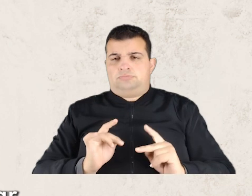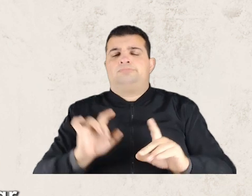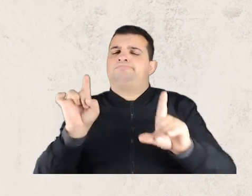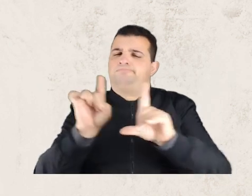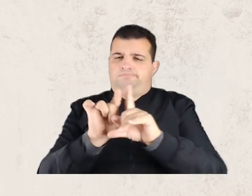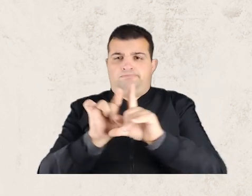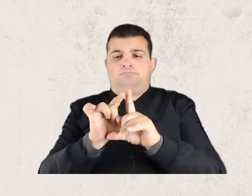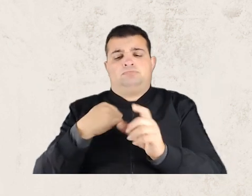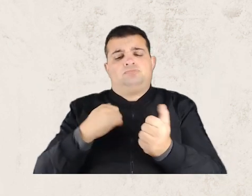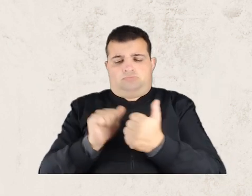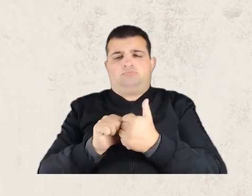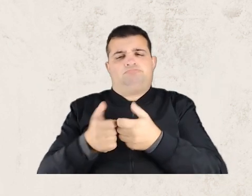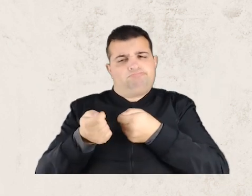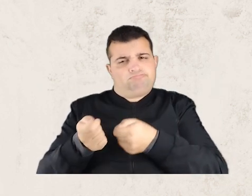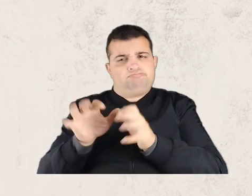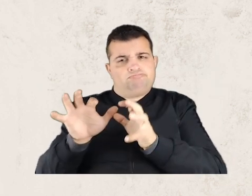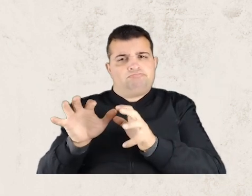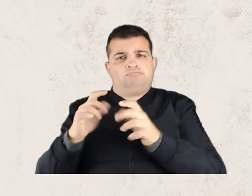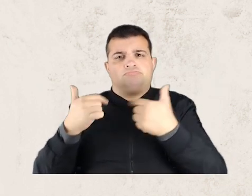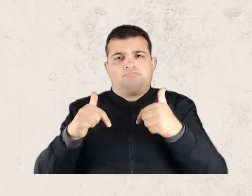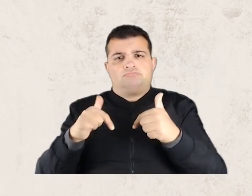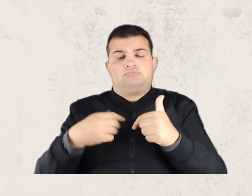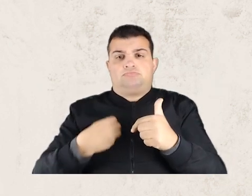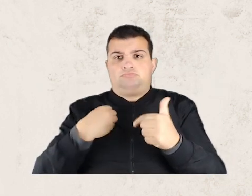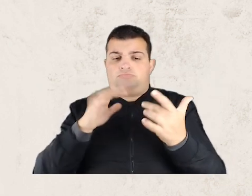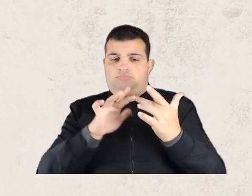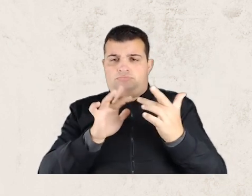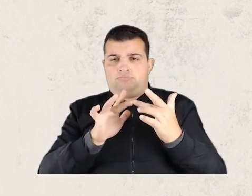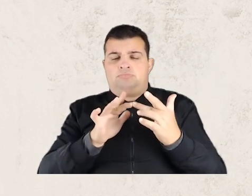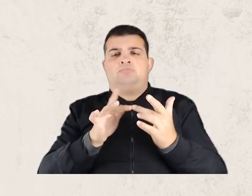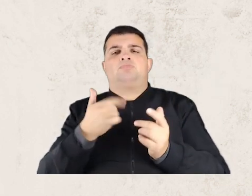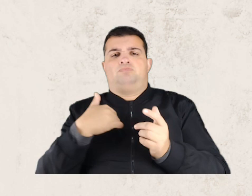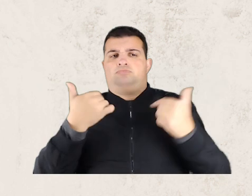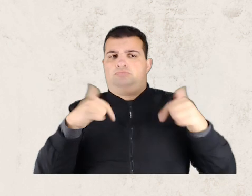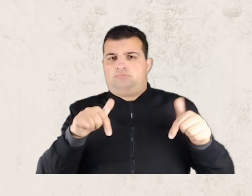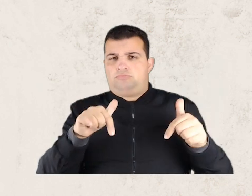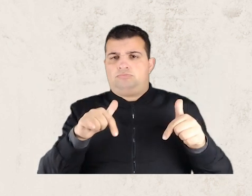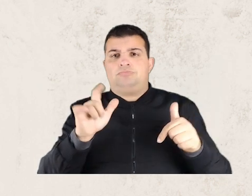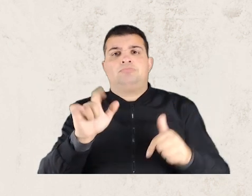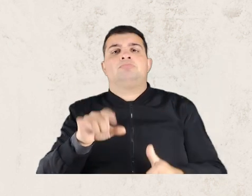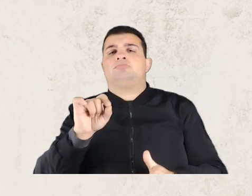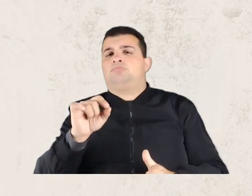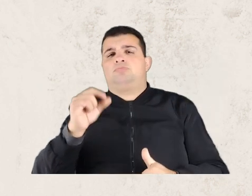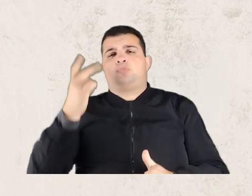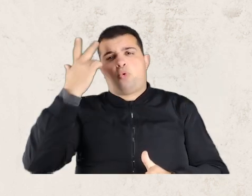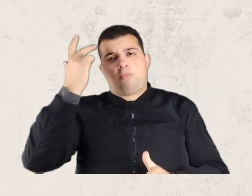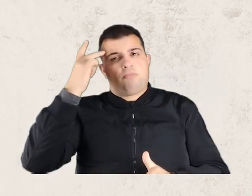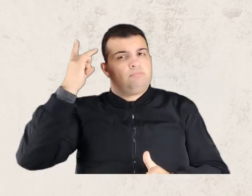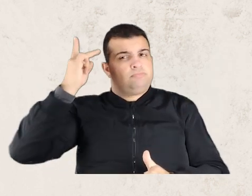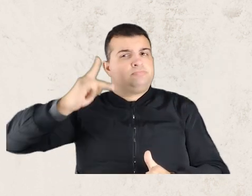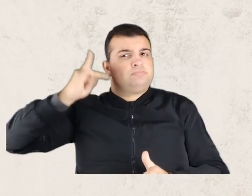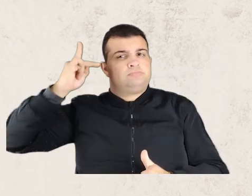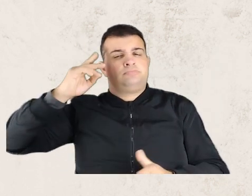sempre que me dar conta que o meu trabalho impacta a vida coletiva, que a vida coletiva